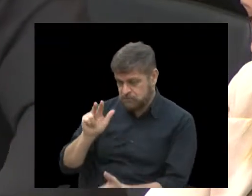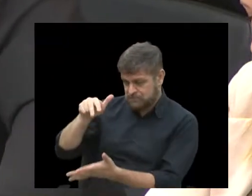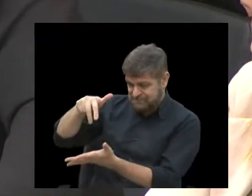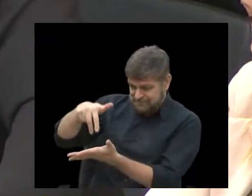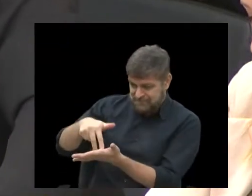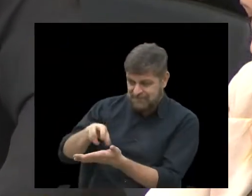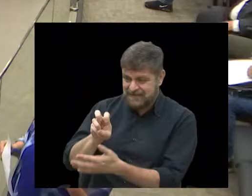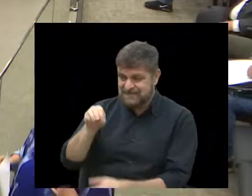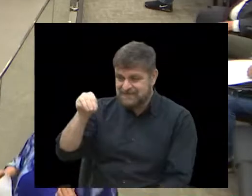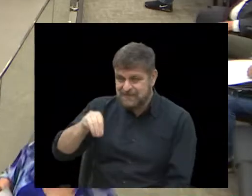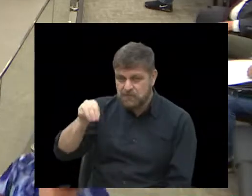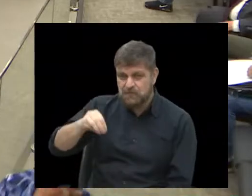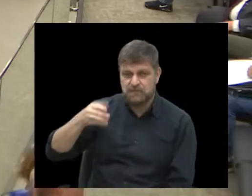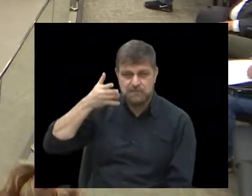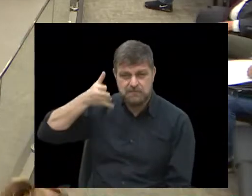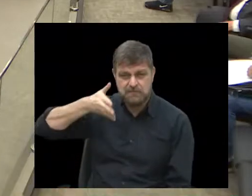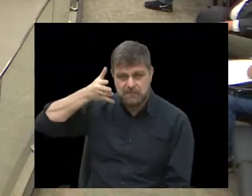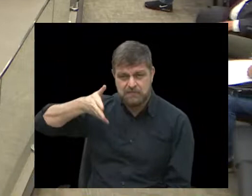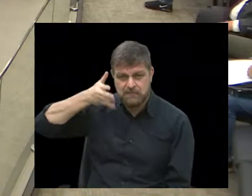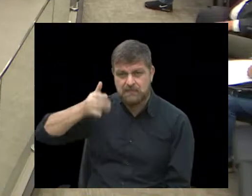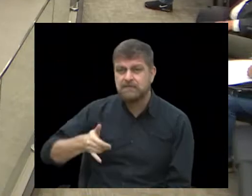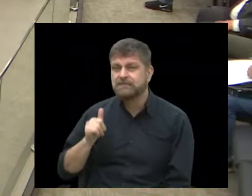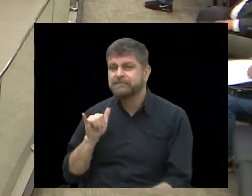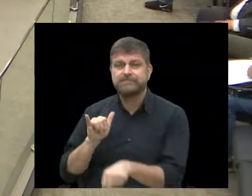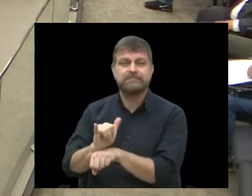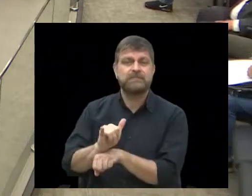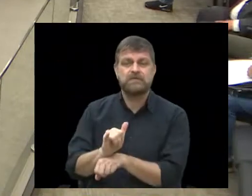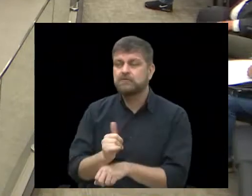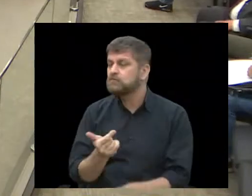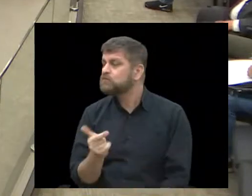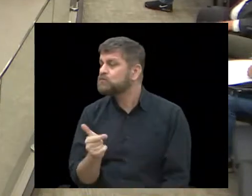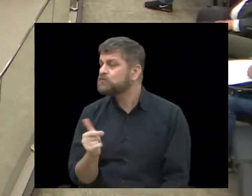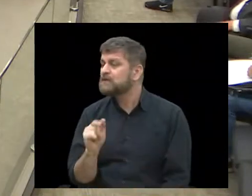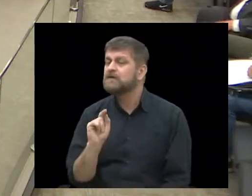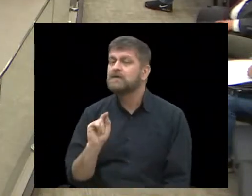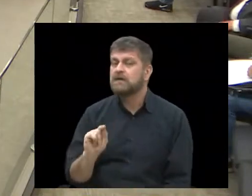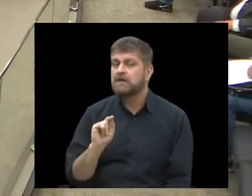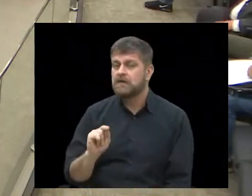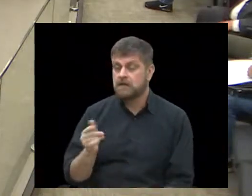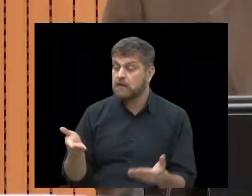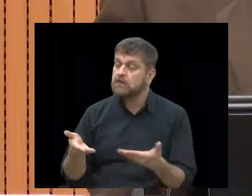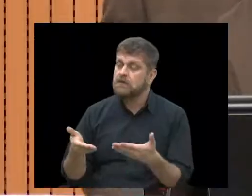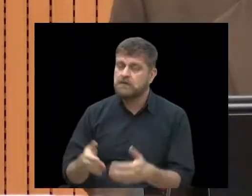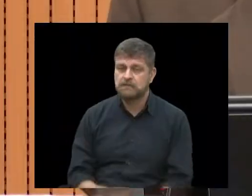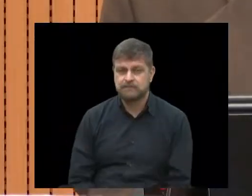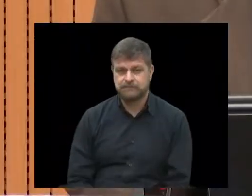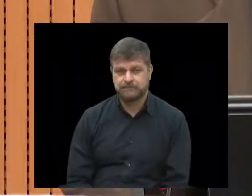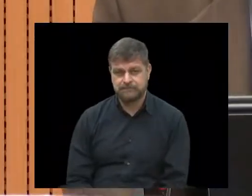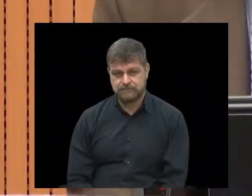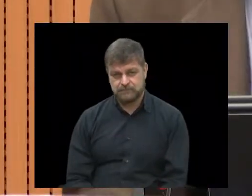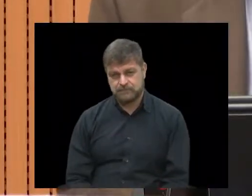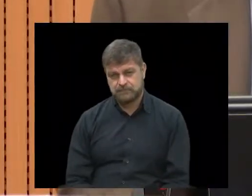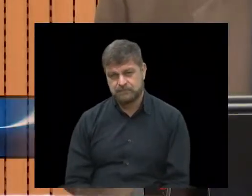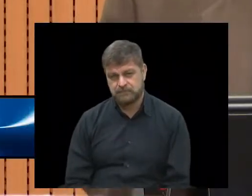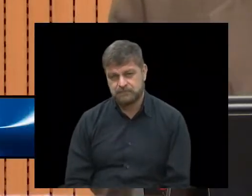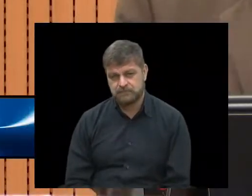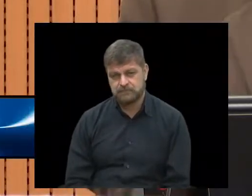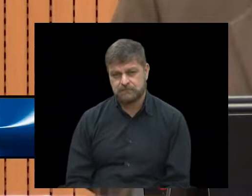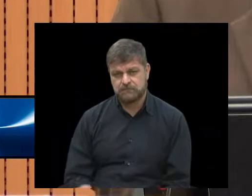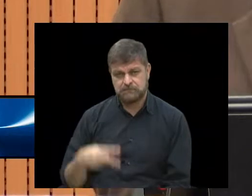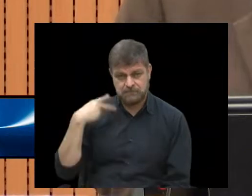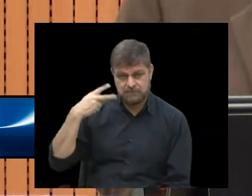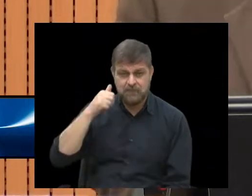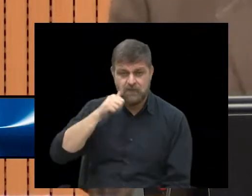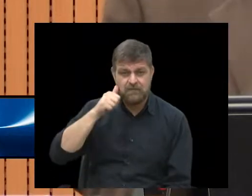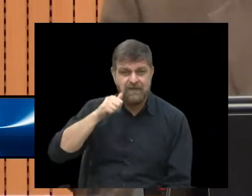5 minutos. A ausência do vereador Paulo Galtério, próximo vereador inscrito, vereador Campos Filho. Vereador inscrito é a